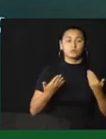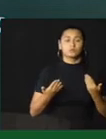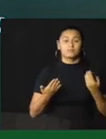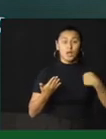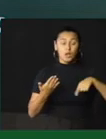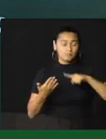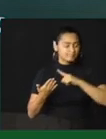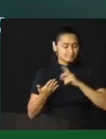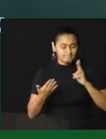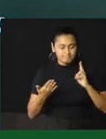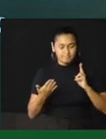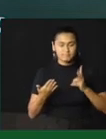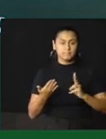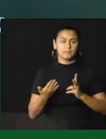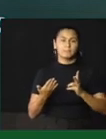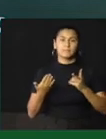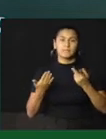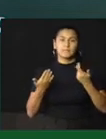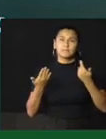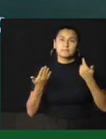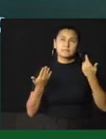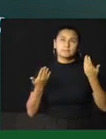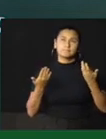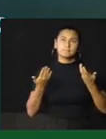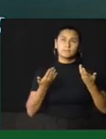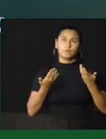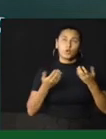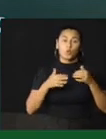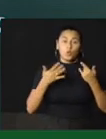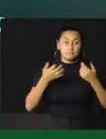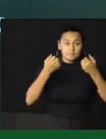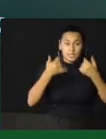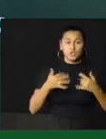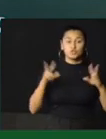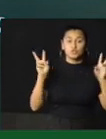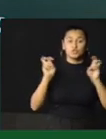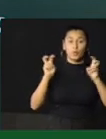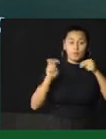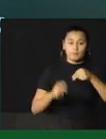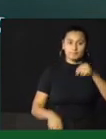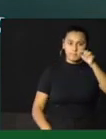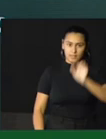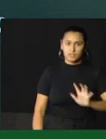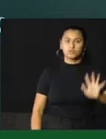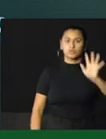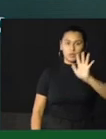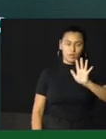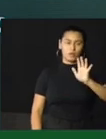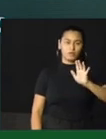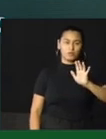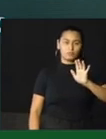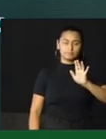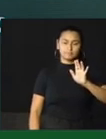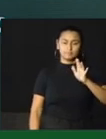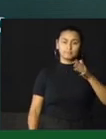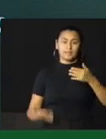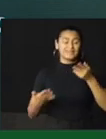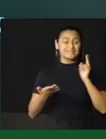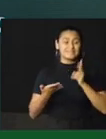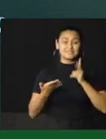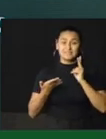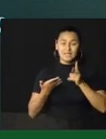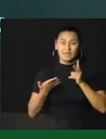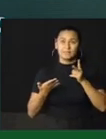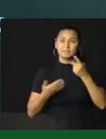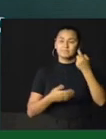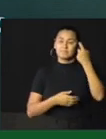gente sempre eh quando fala de conteúdo Nacional eh caro Guilherme sempre encontra